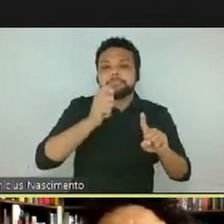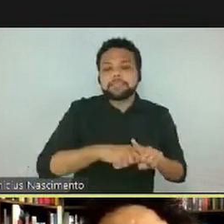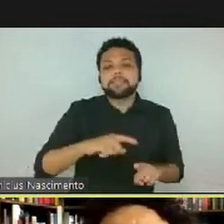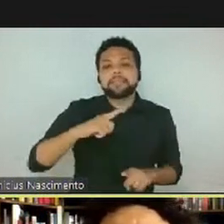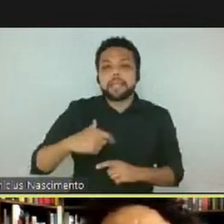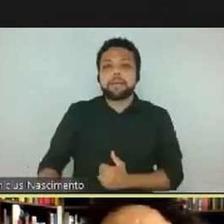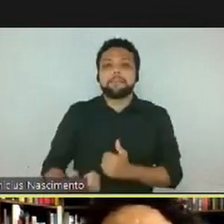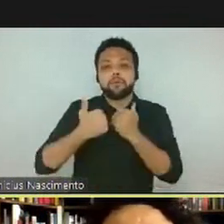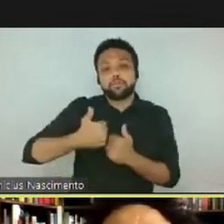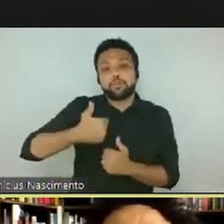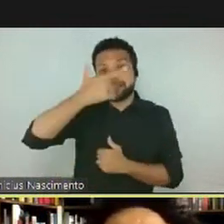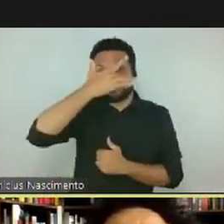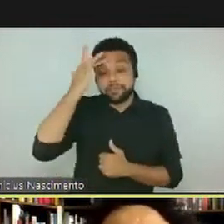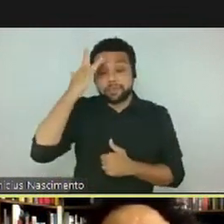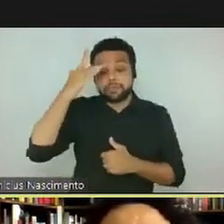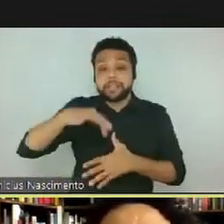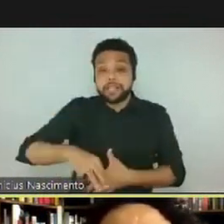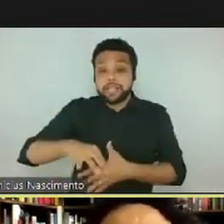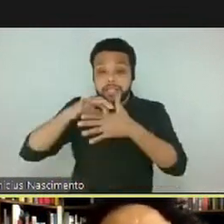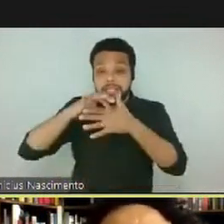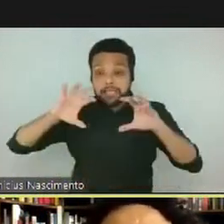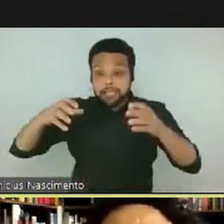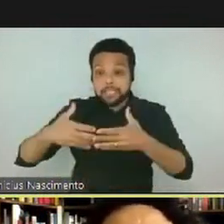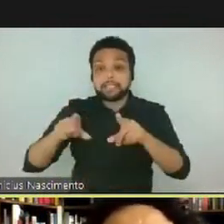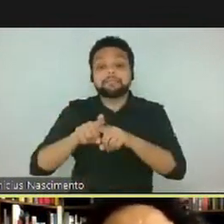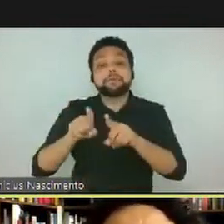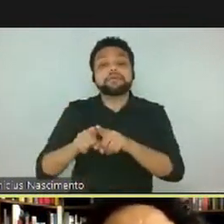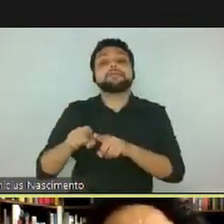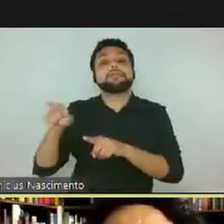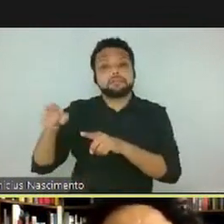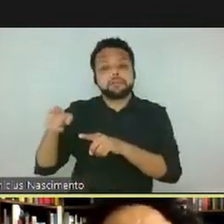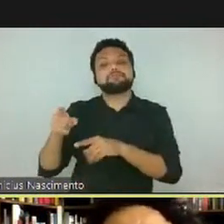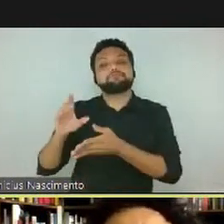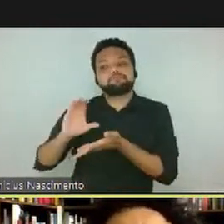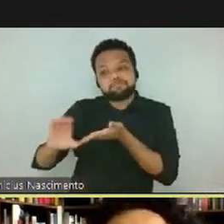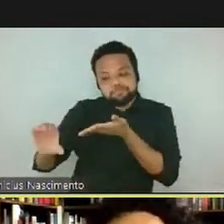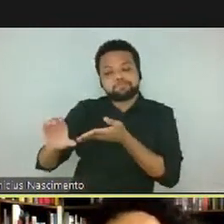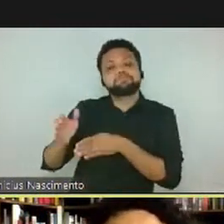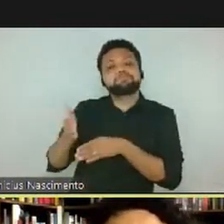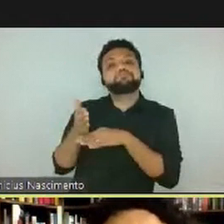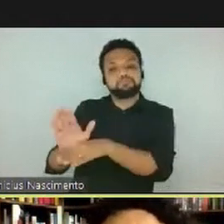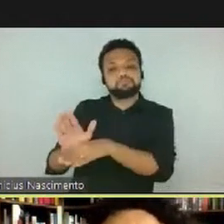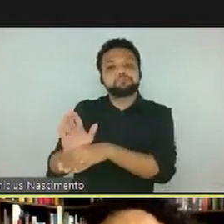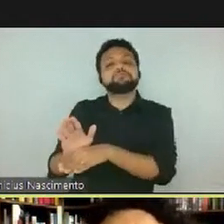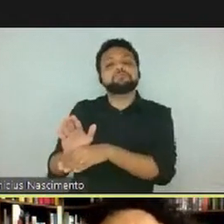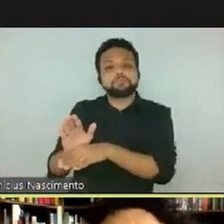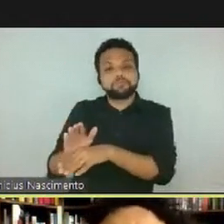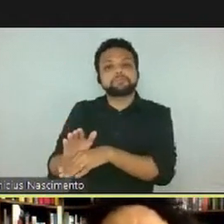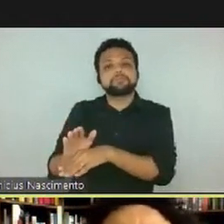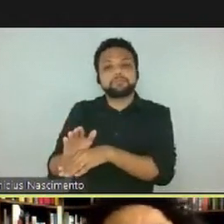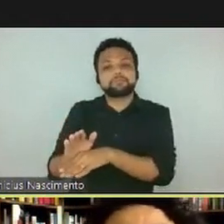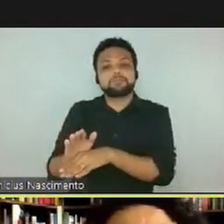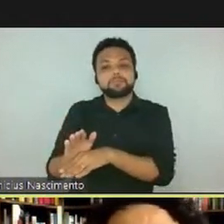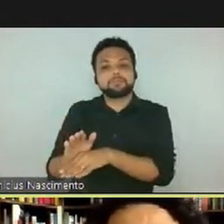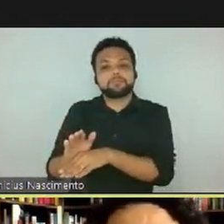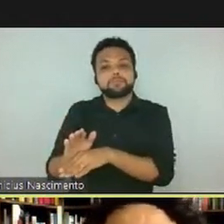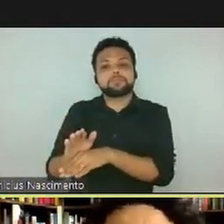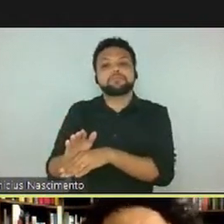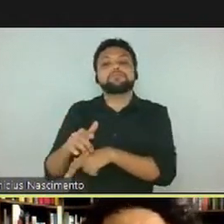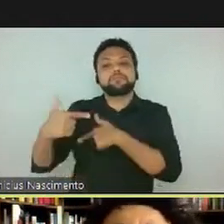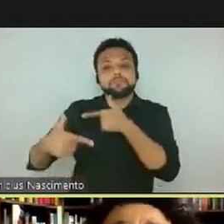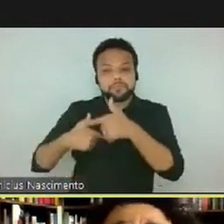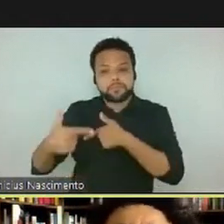lideranças comunitárias, que também recebem um apoio financeiro para realizarem essa